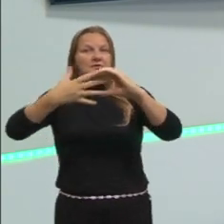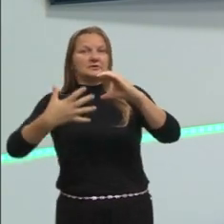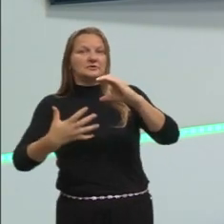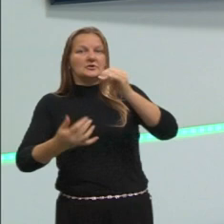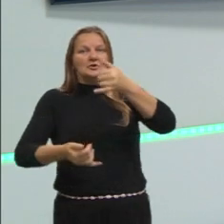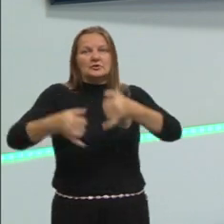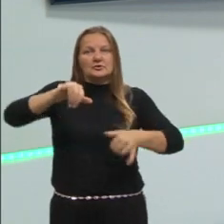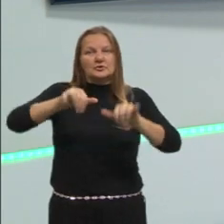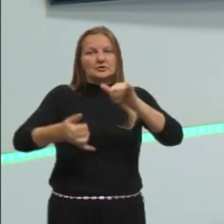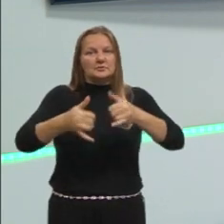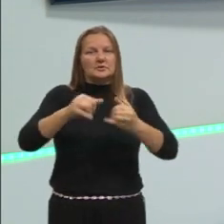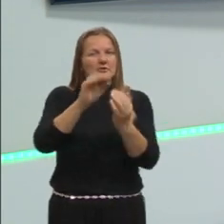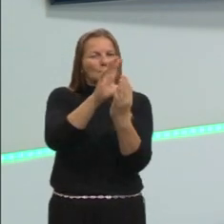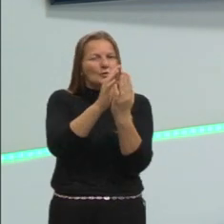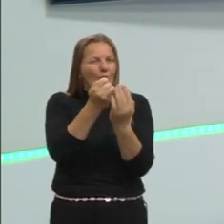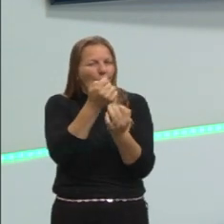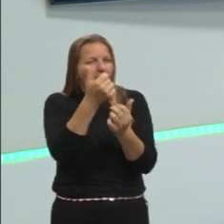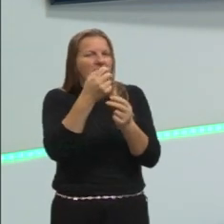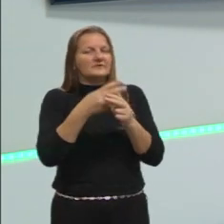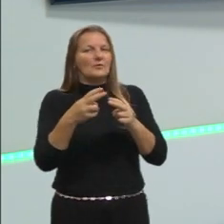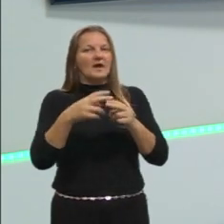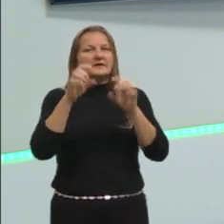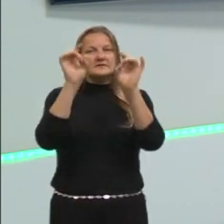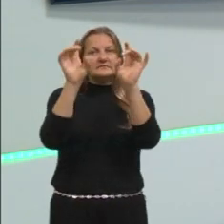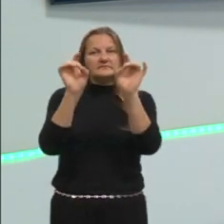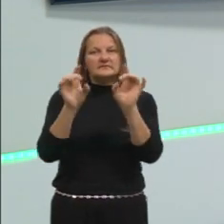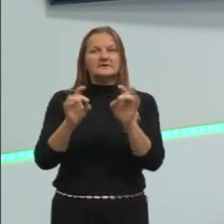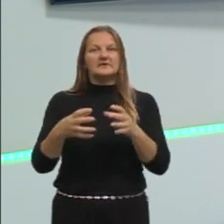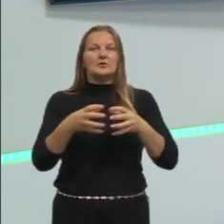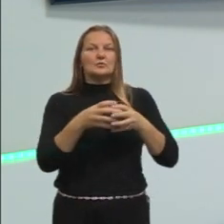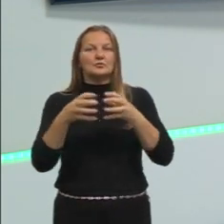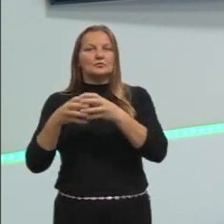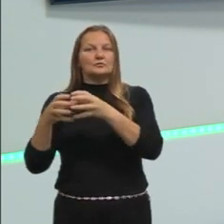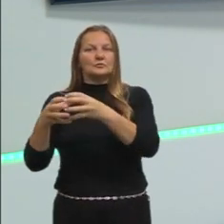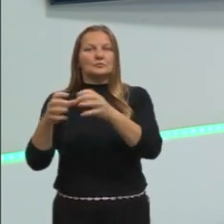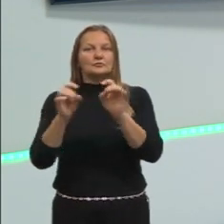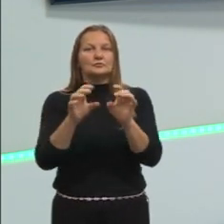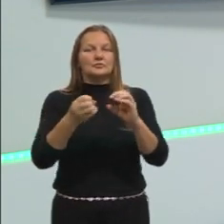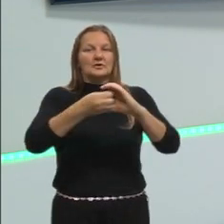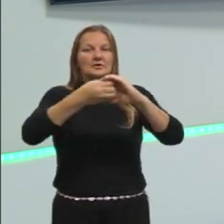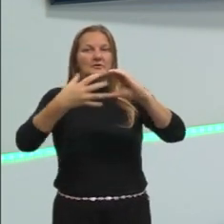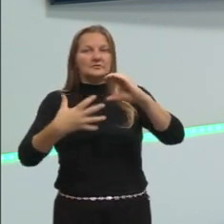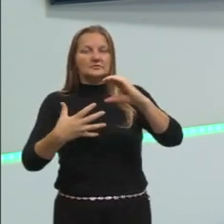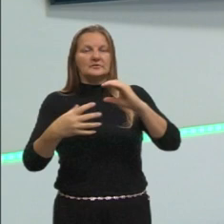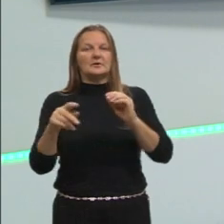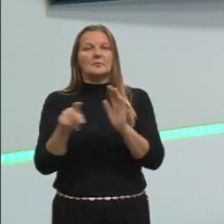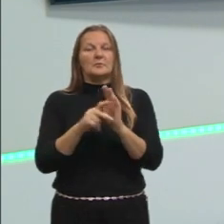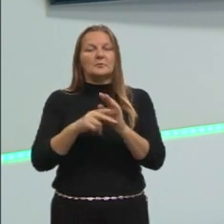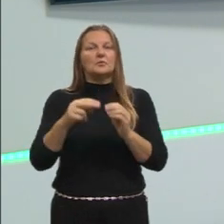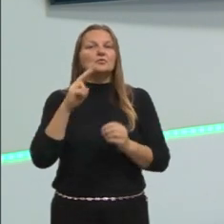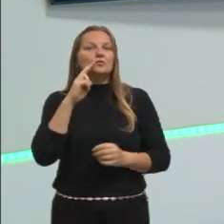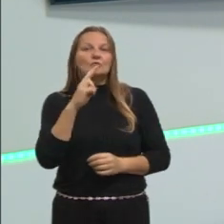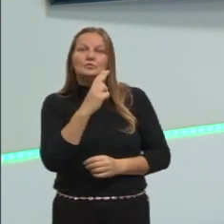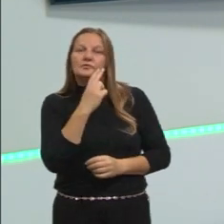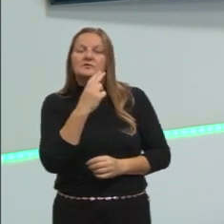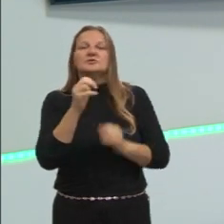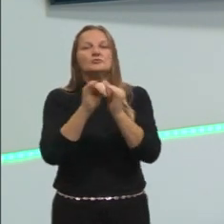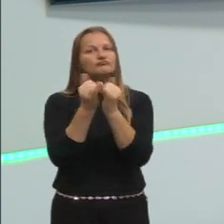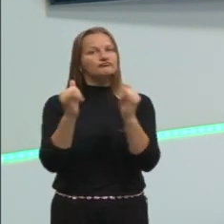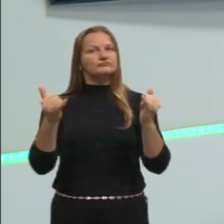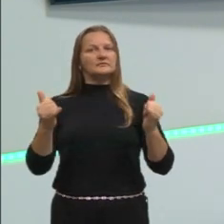semelhantes né características específicas de cada grupo e eles vão ter os nutrientes energéticos que nós precisamos